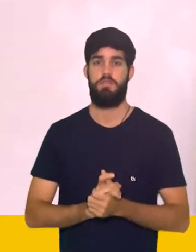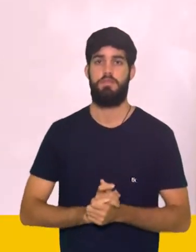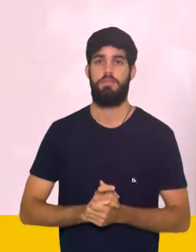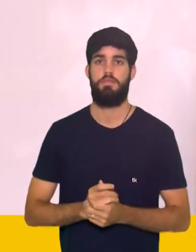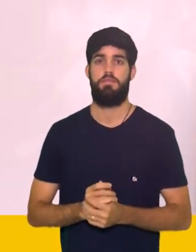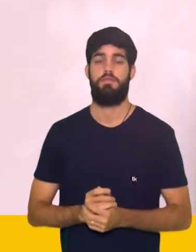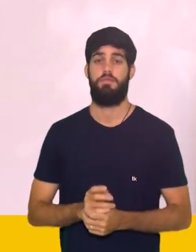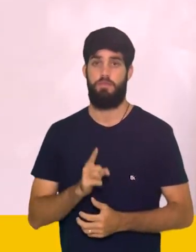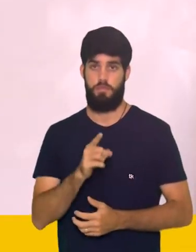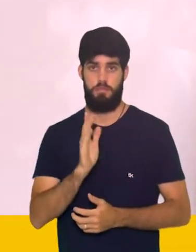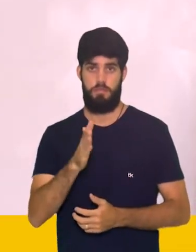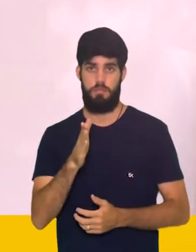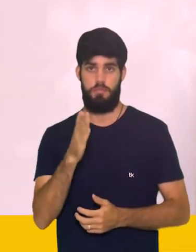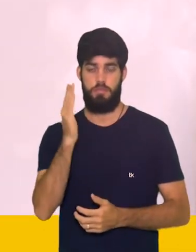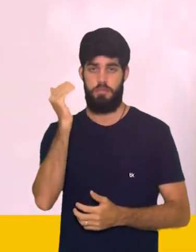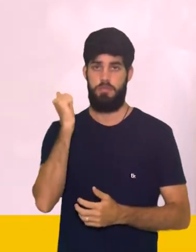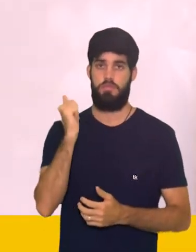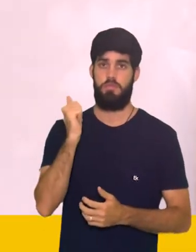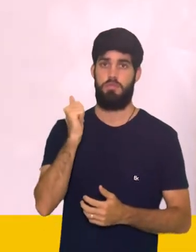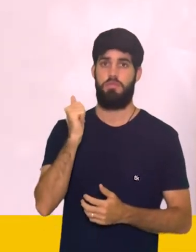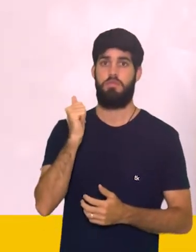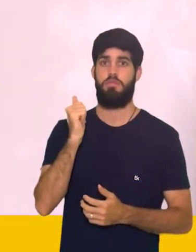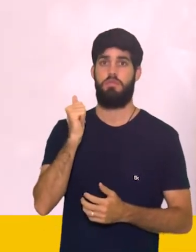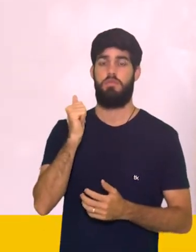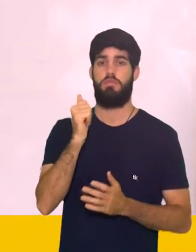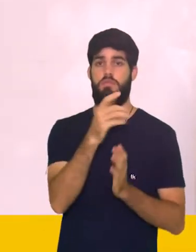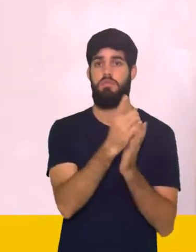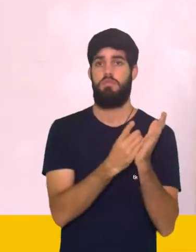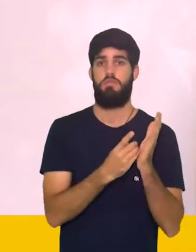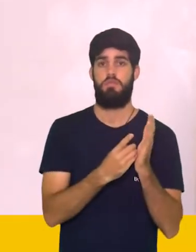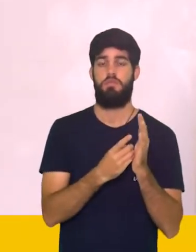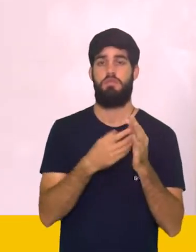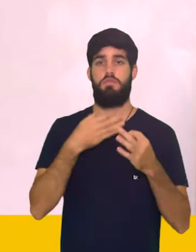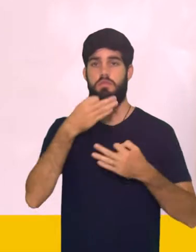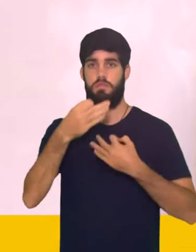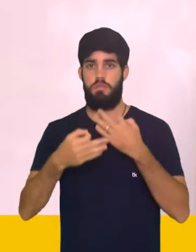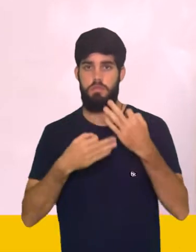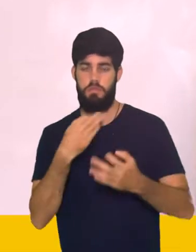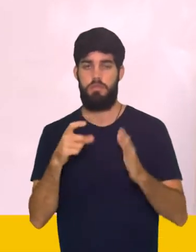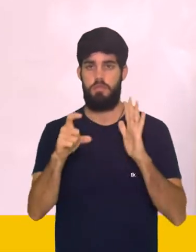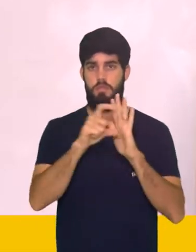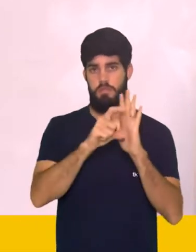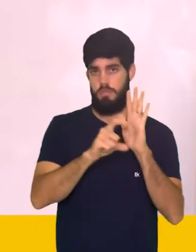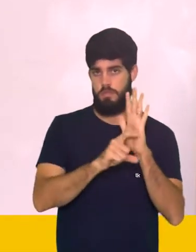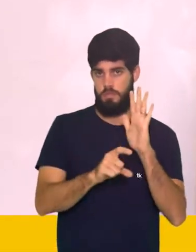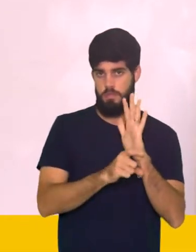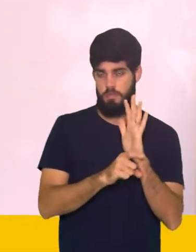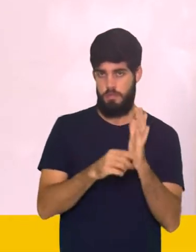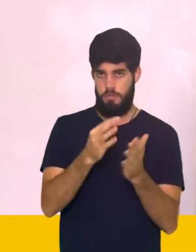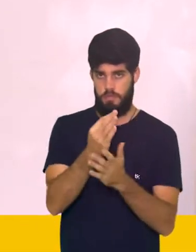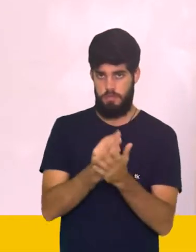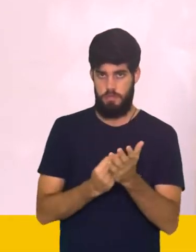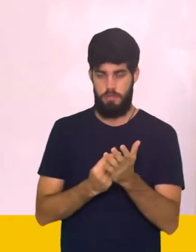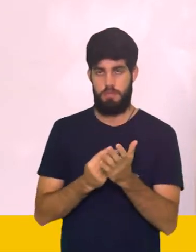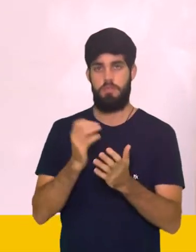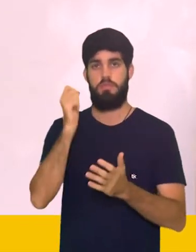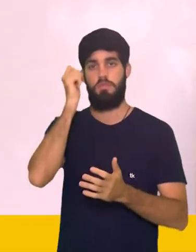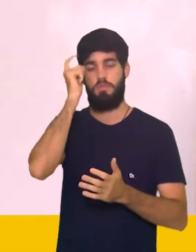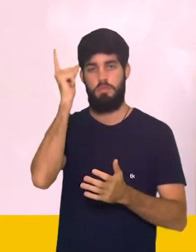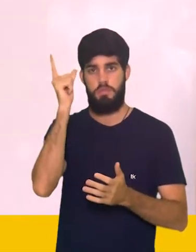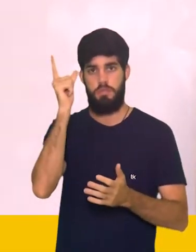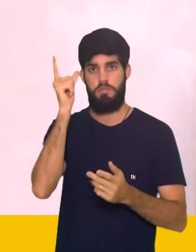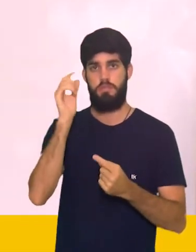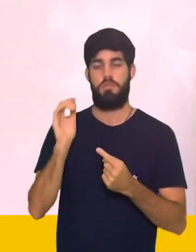Certo? Você já sabe que o gênero dissertação argumentativa em prosa é o texto onde você tem a